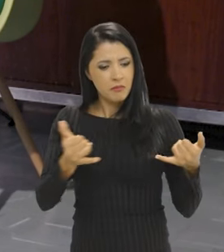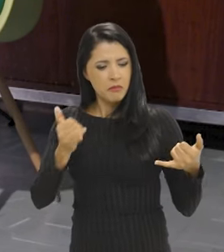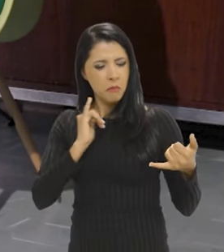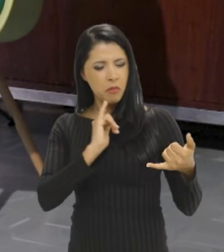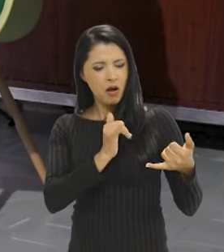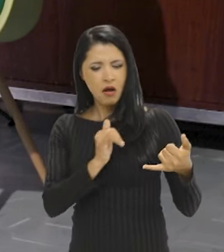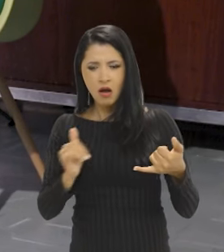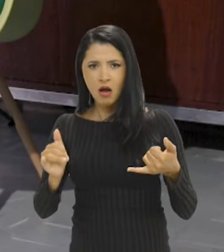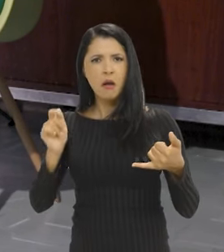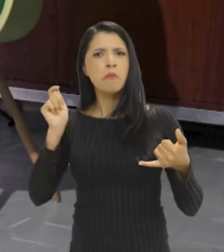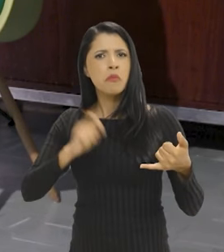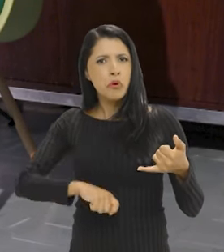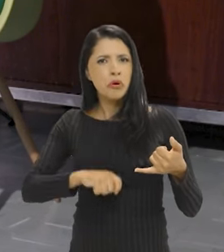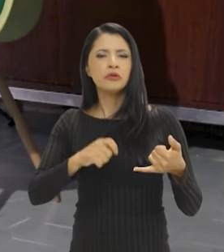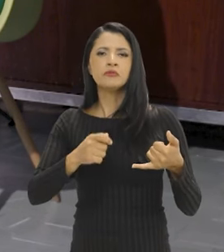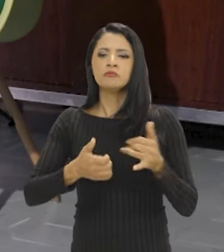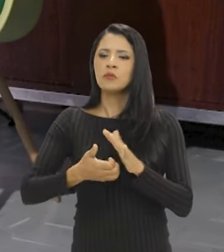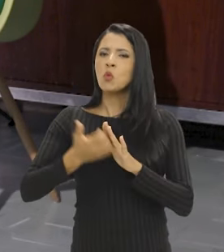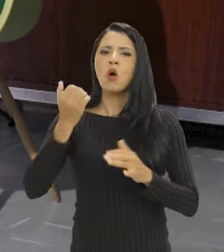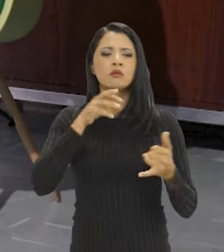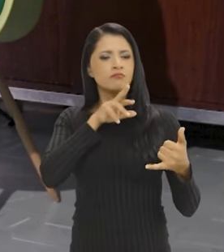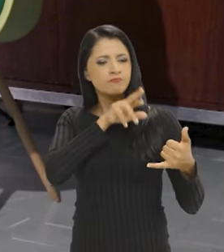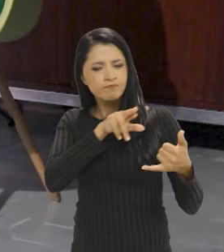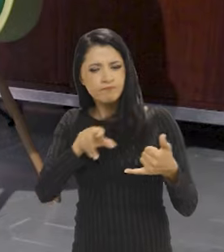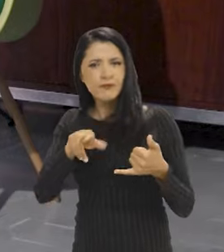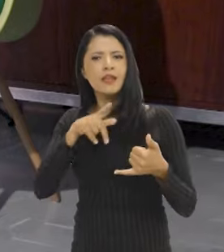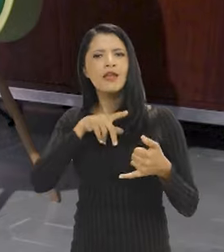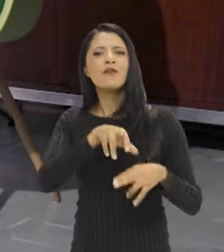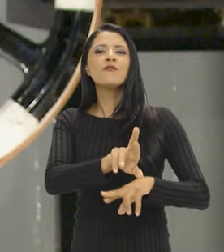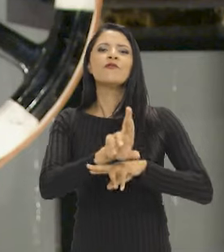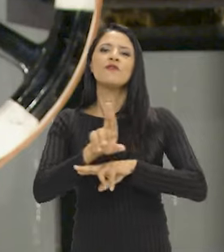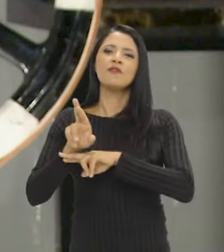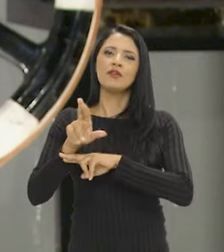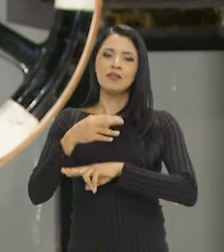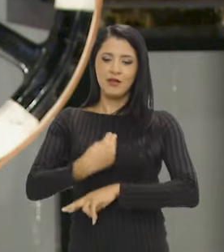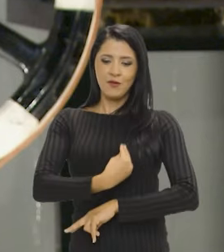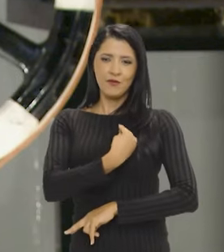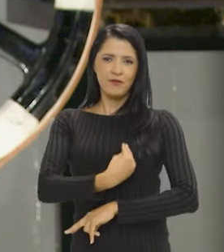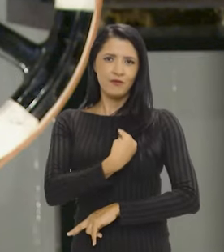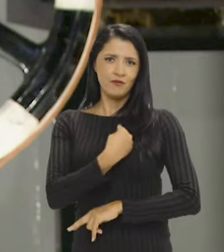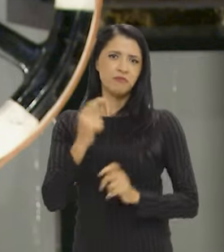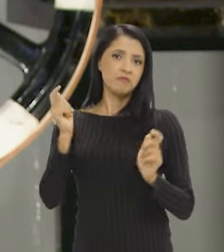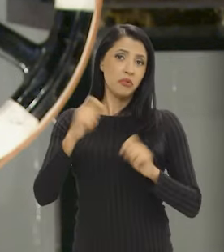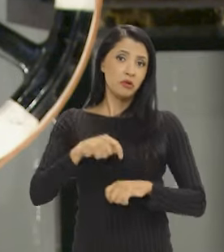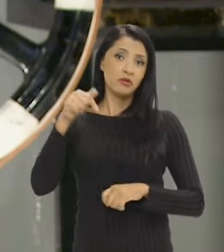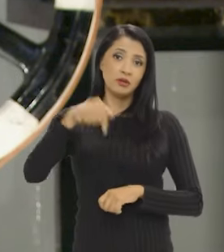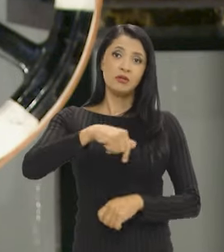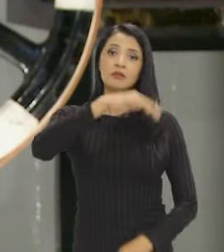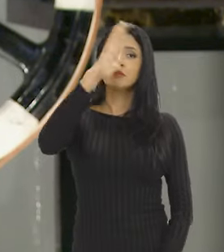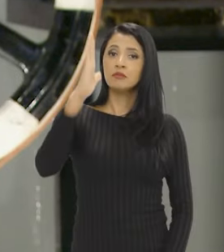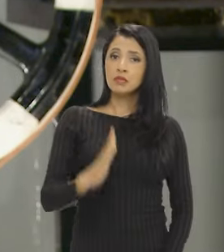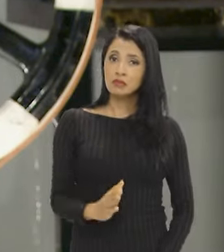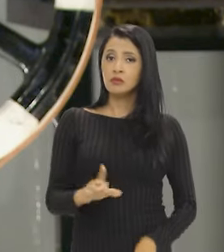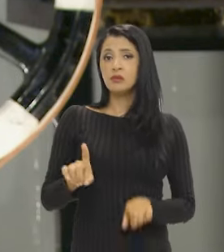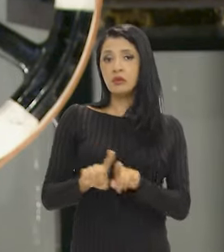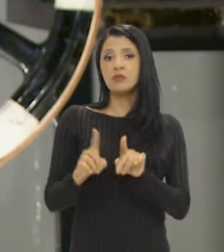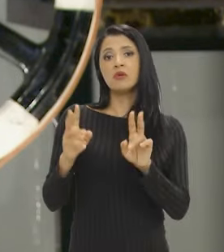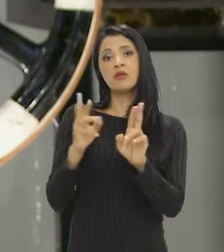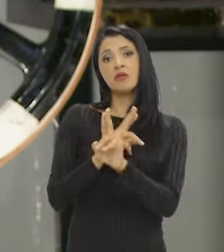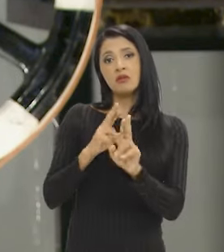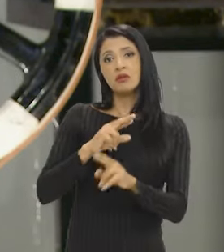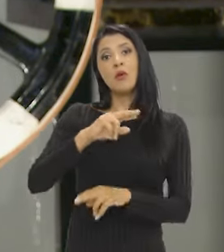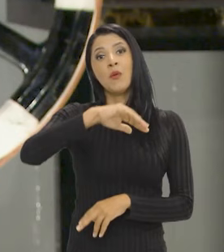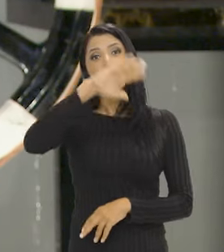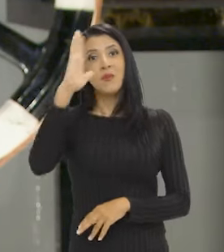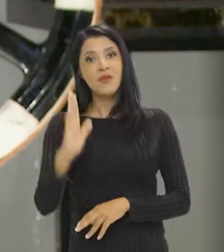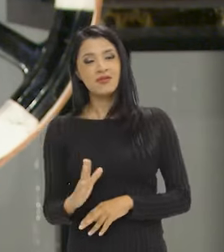que podem ser contadas, quantas referências ao que é vivido, não só no Brasil, mas